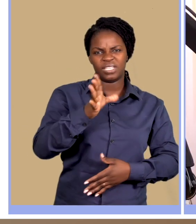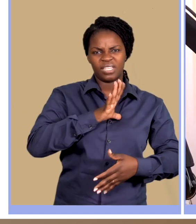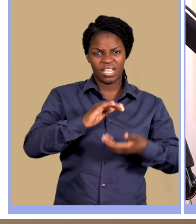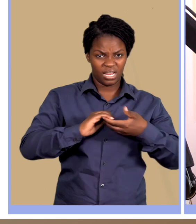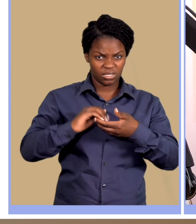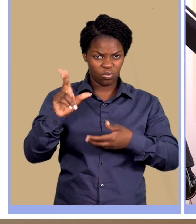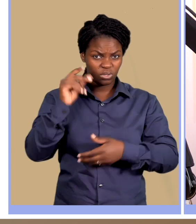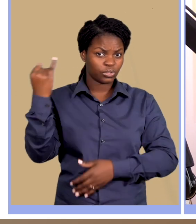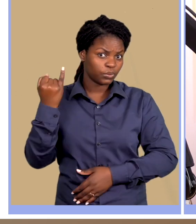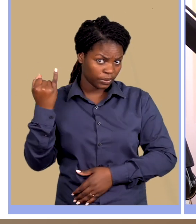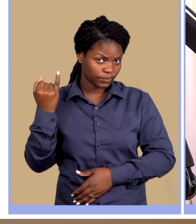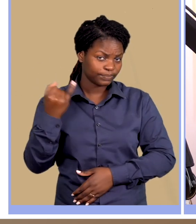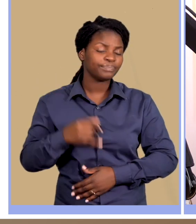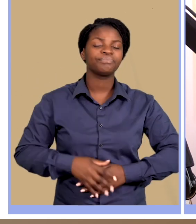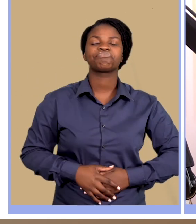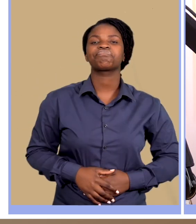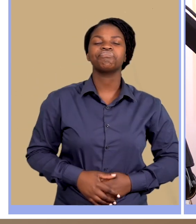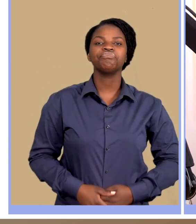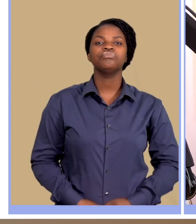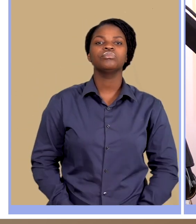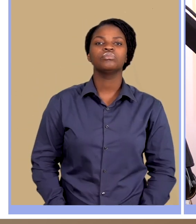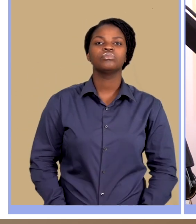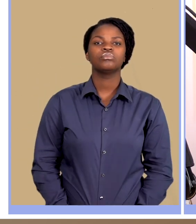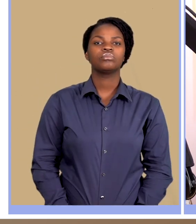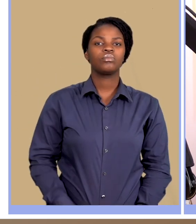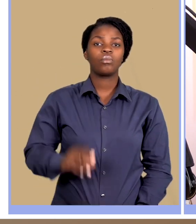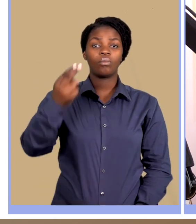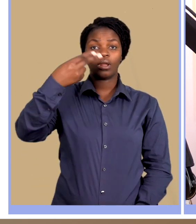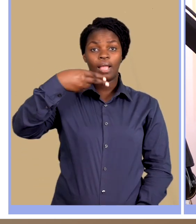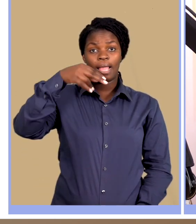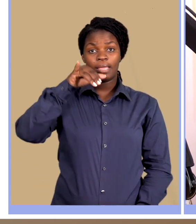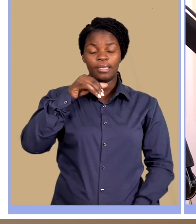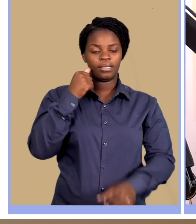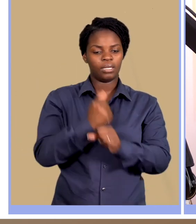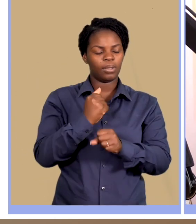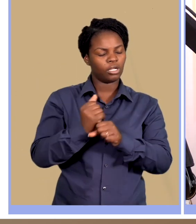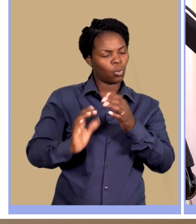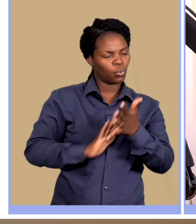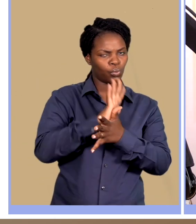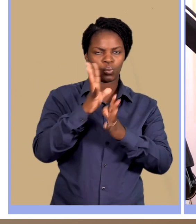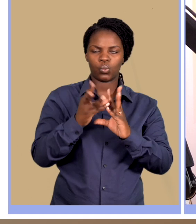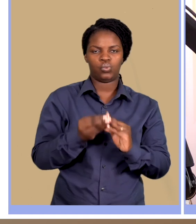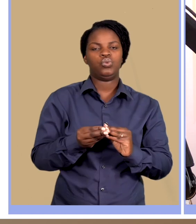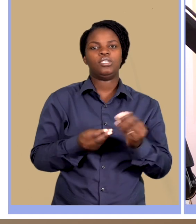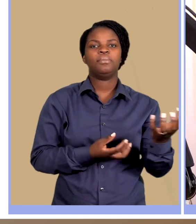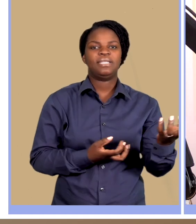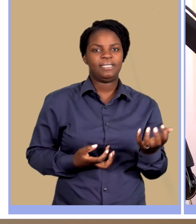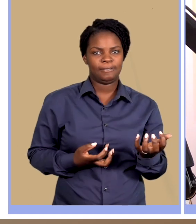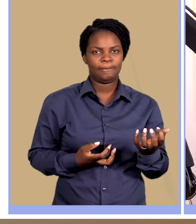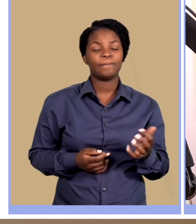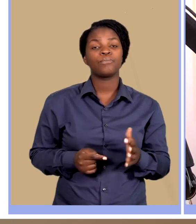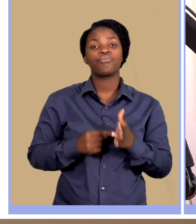A HI trabalha, sem dúvida nenhuma, em interação com todos os atores interessados. E estamos a falar dos atores interessados,